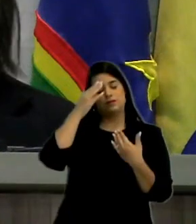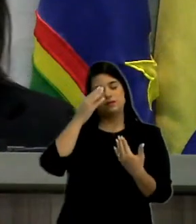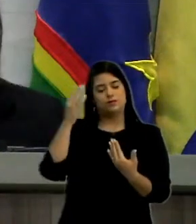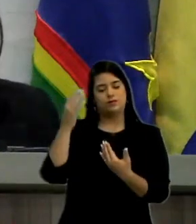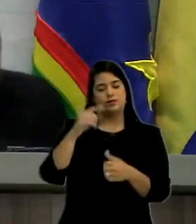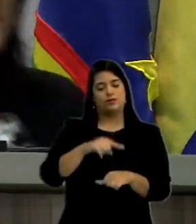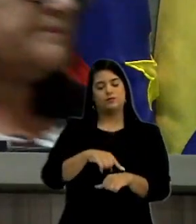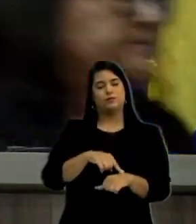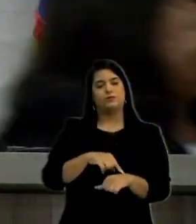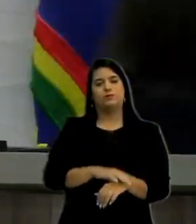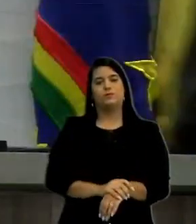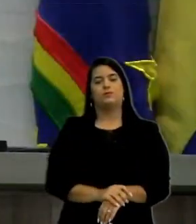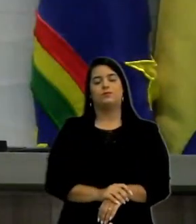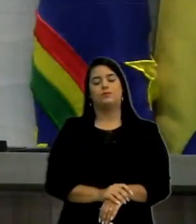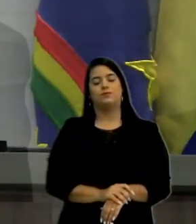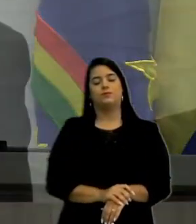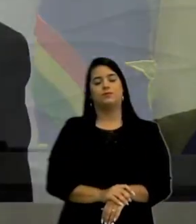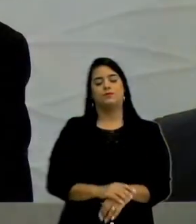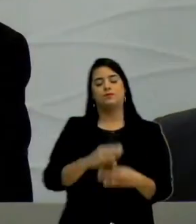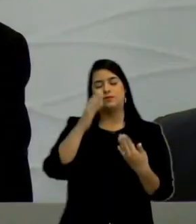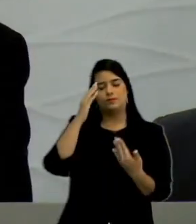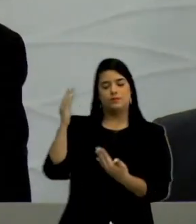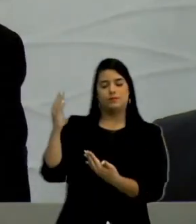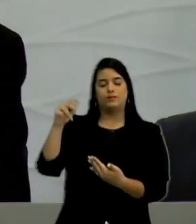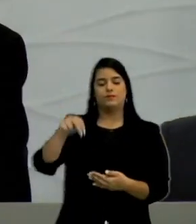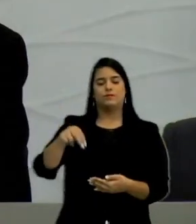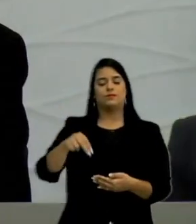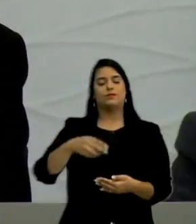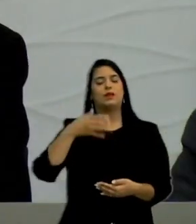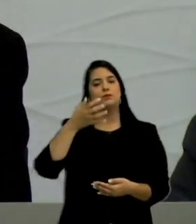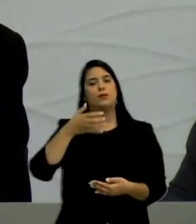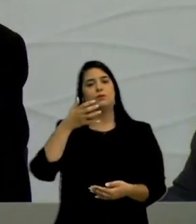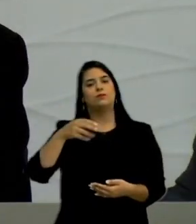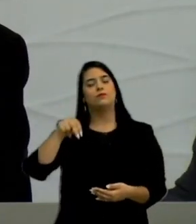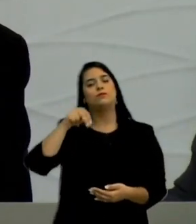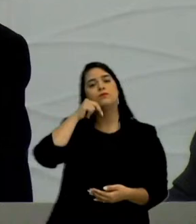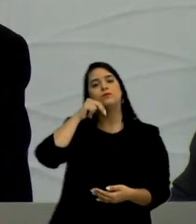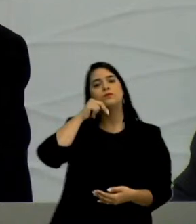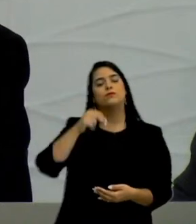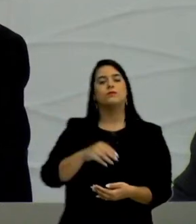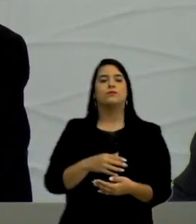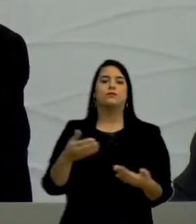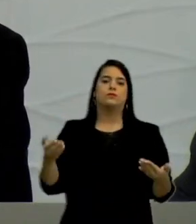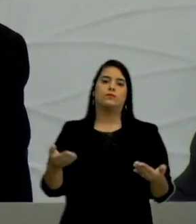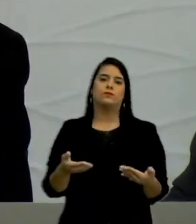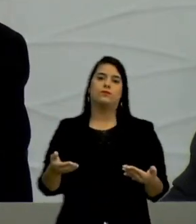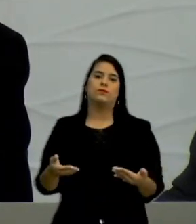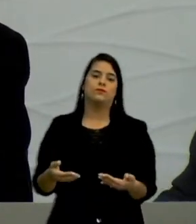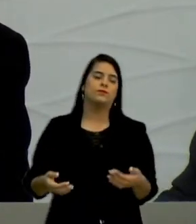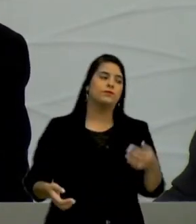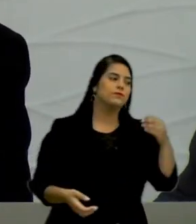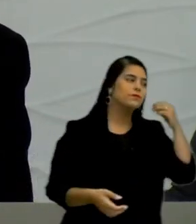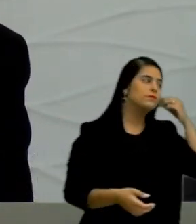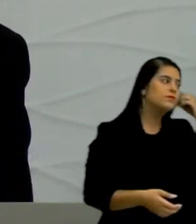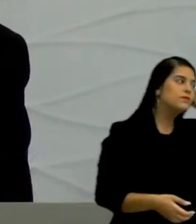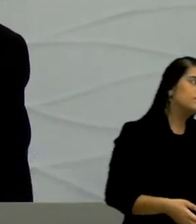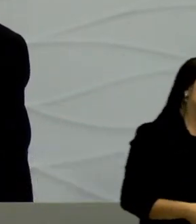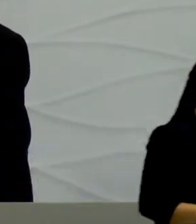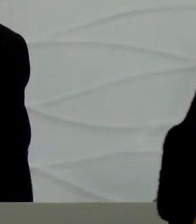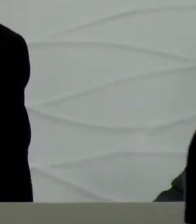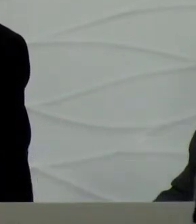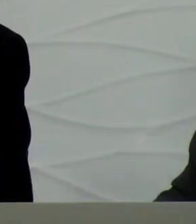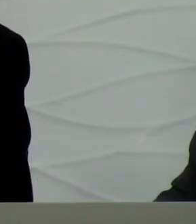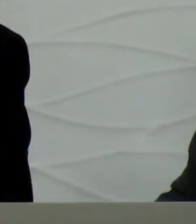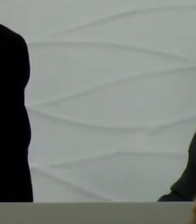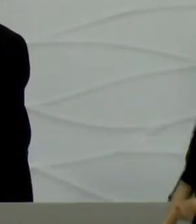pelo tempo. Agradeço a vereadora Ney, falando a palavra ao Nilton da Rádio. Bom dia, senhor